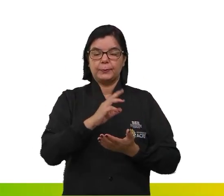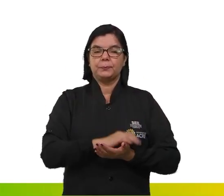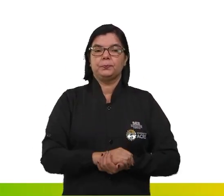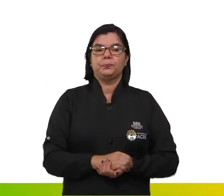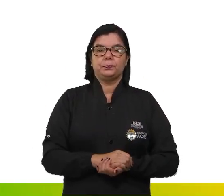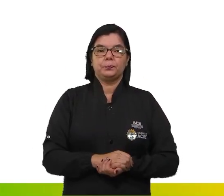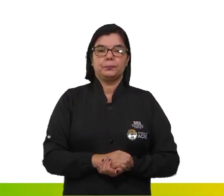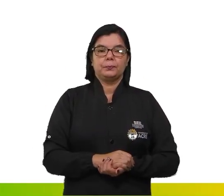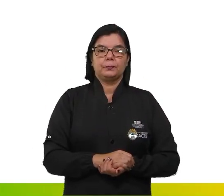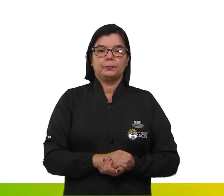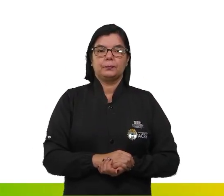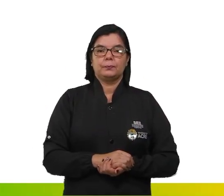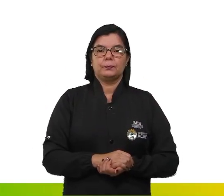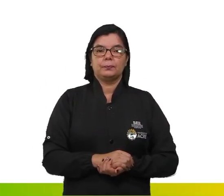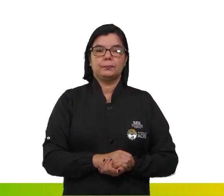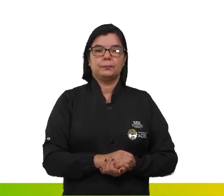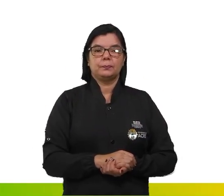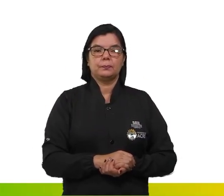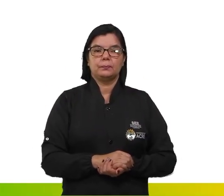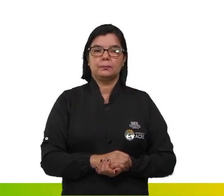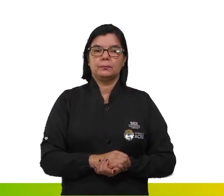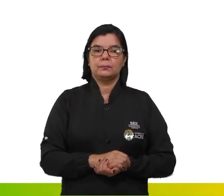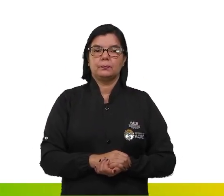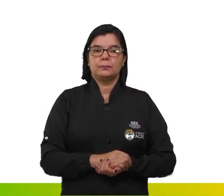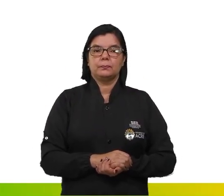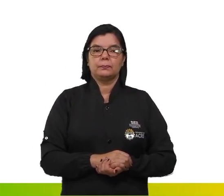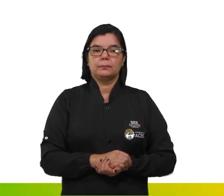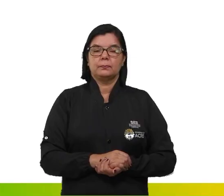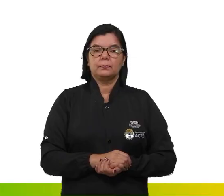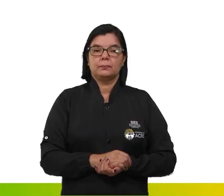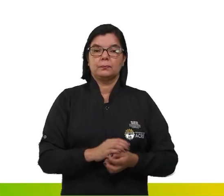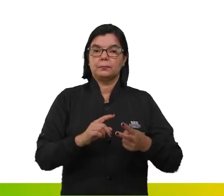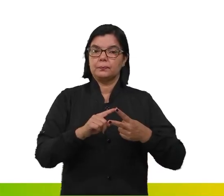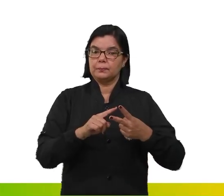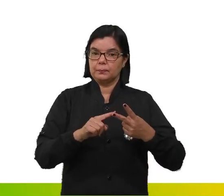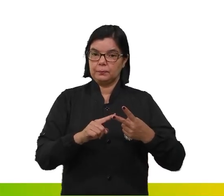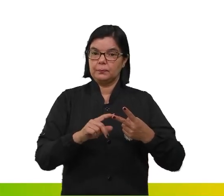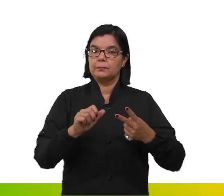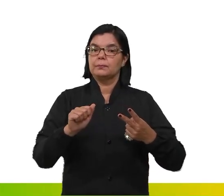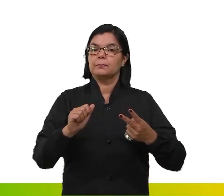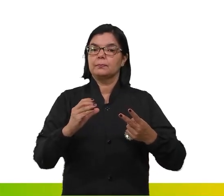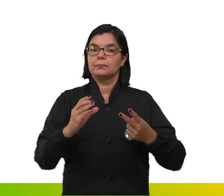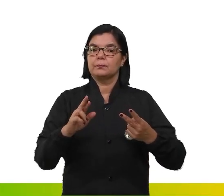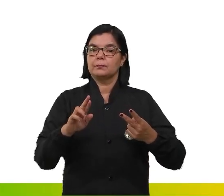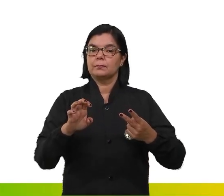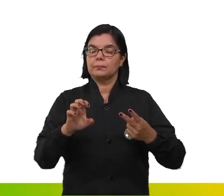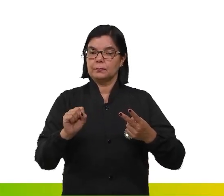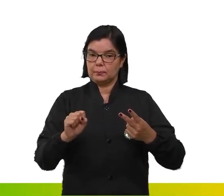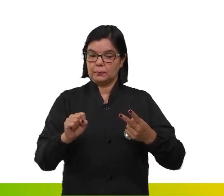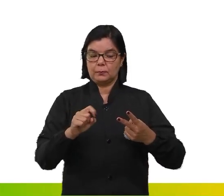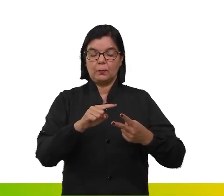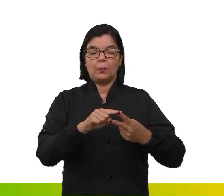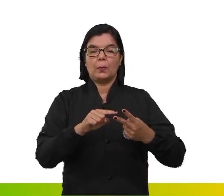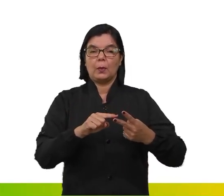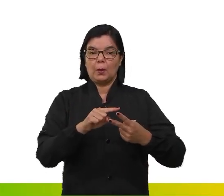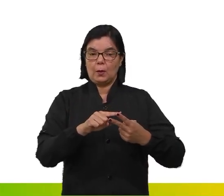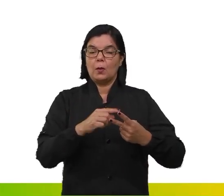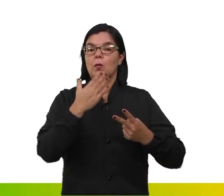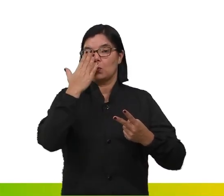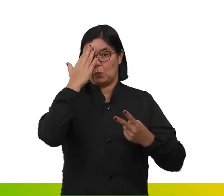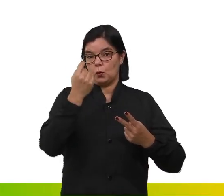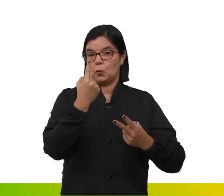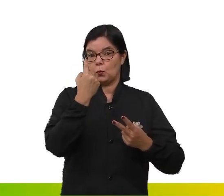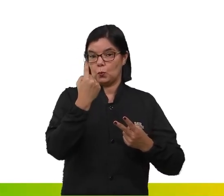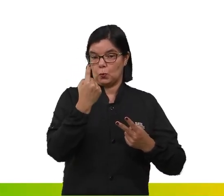que é o seguinte. Os dois estão em acres. Como os dois estão em acres, eu sei que